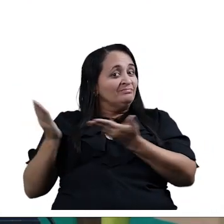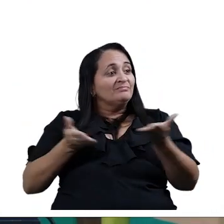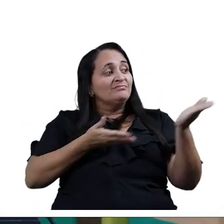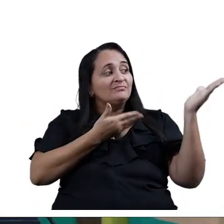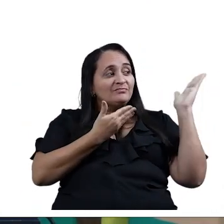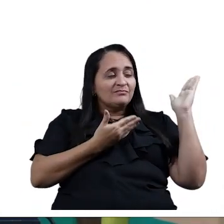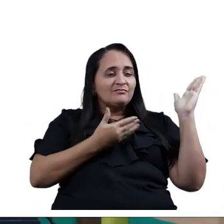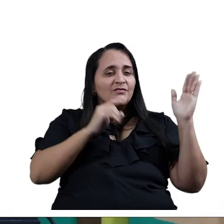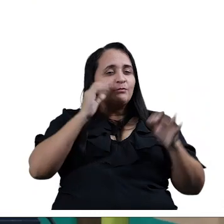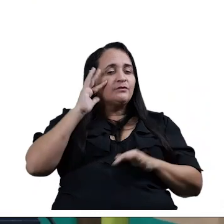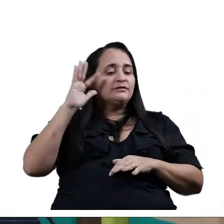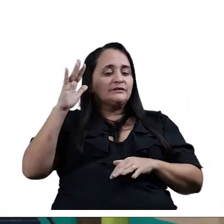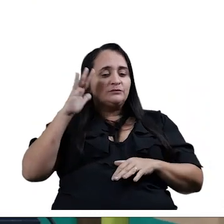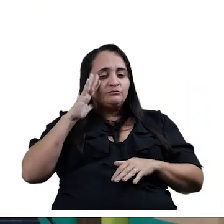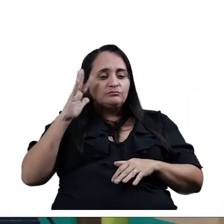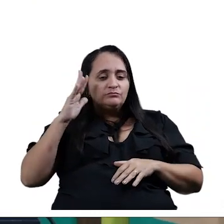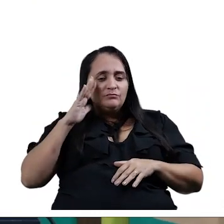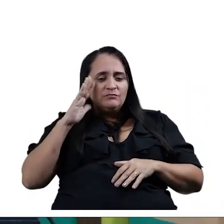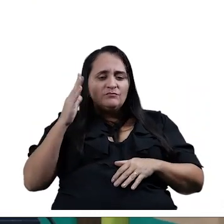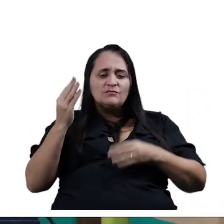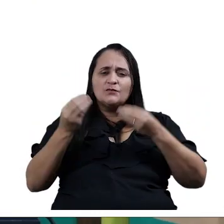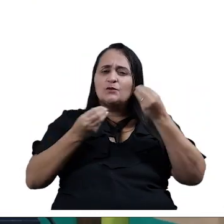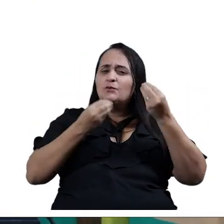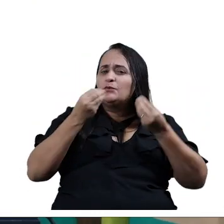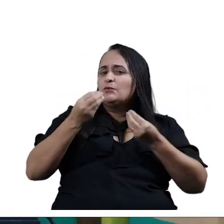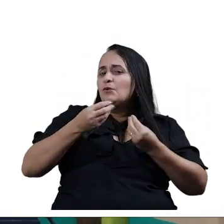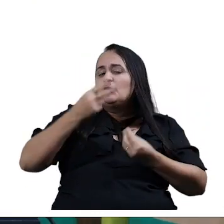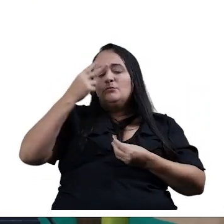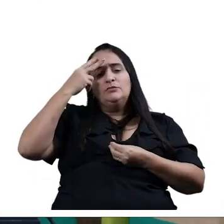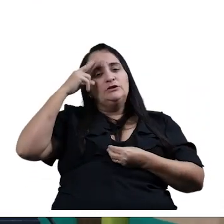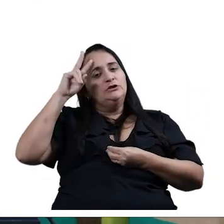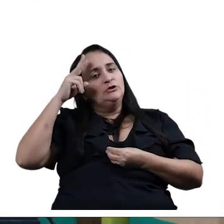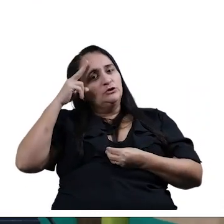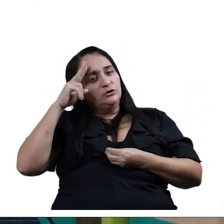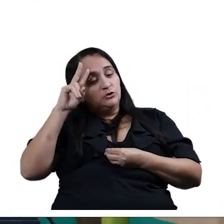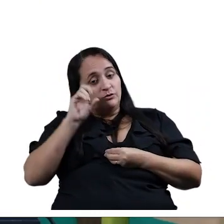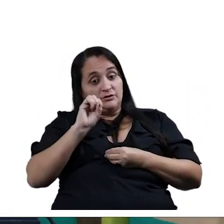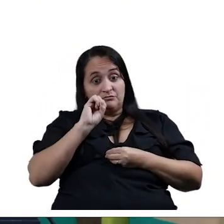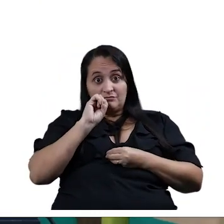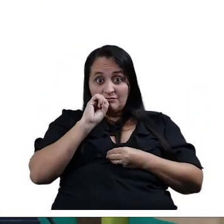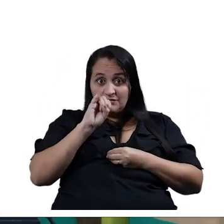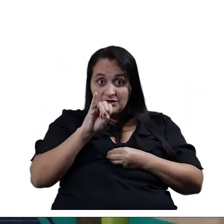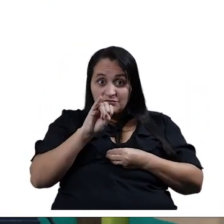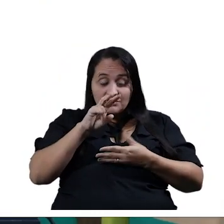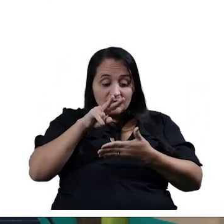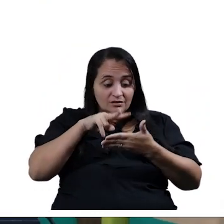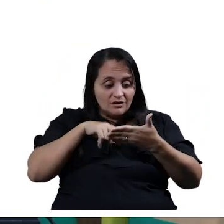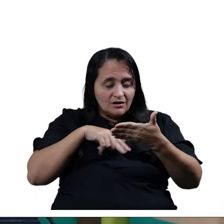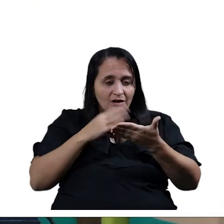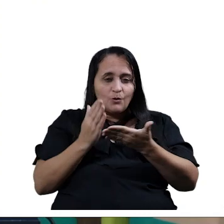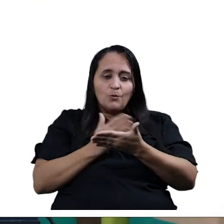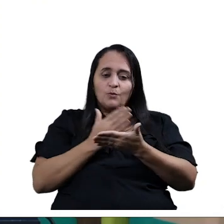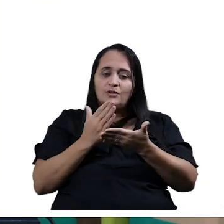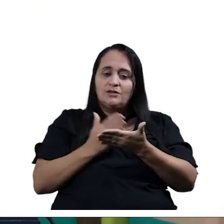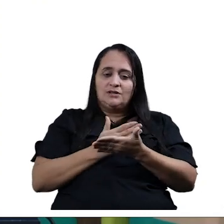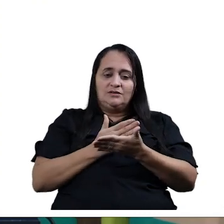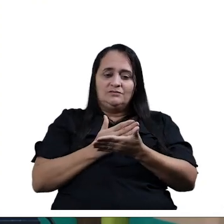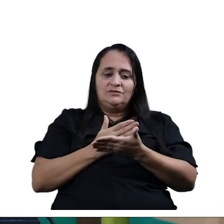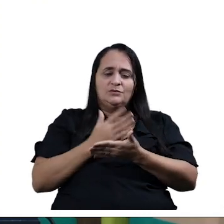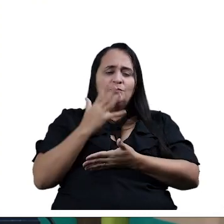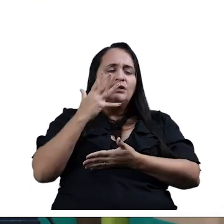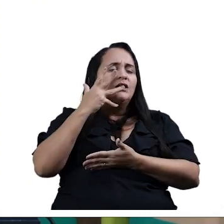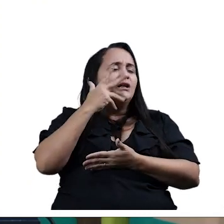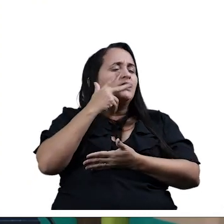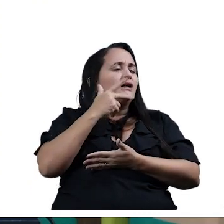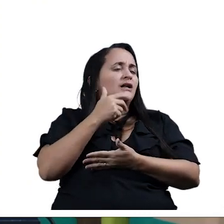reticências, para você pensar no desfecho dessa história. Se você tiver acesso a esse livro